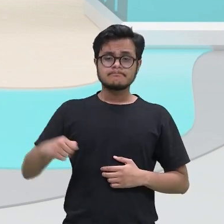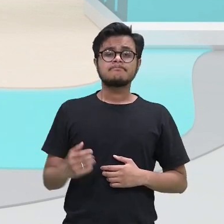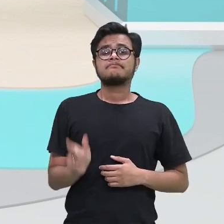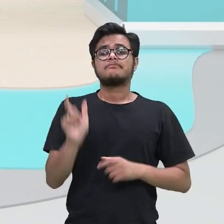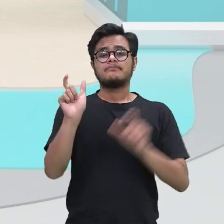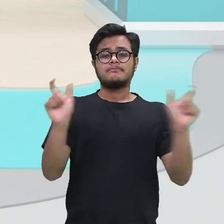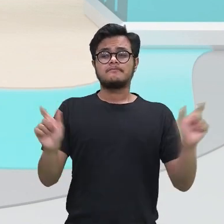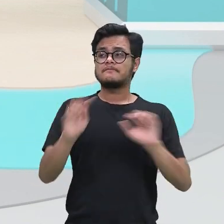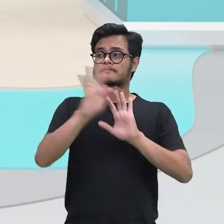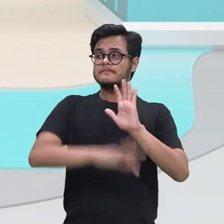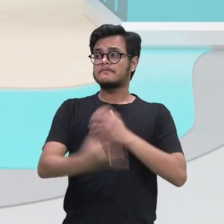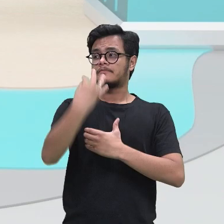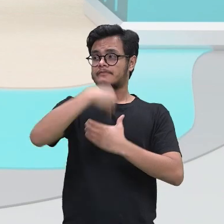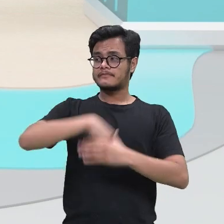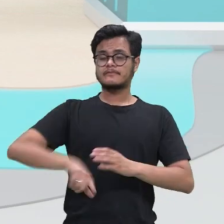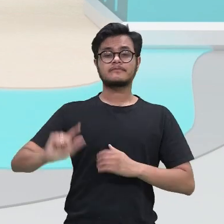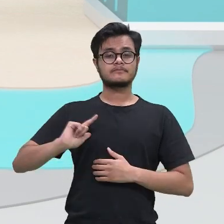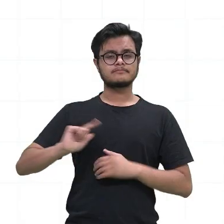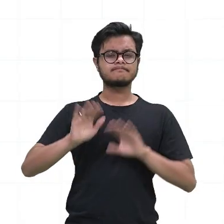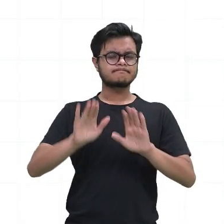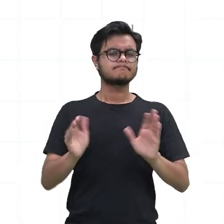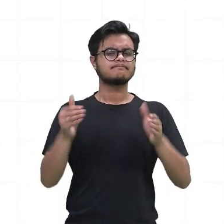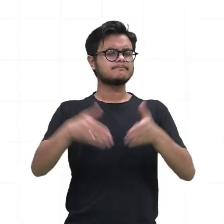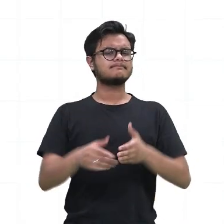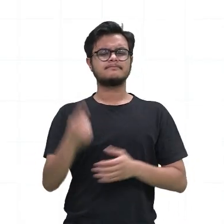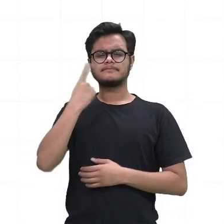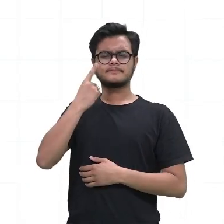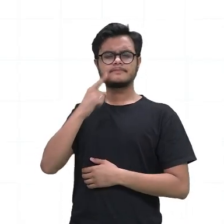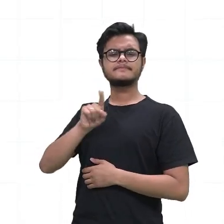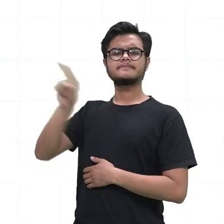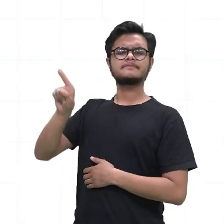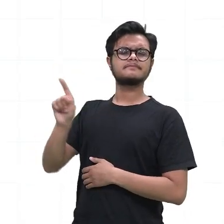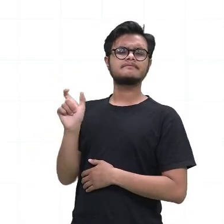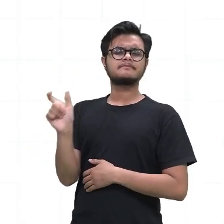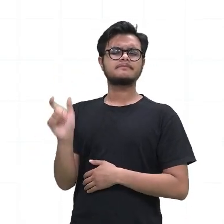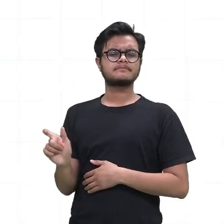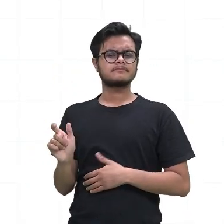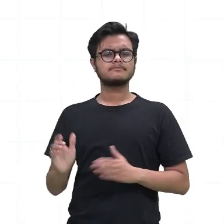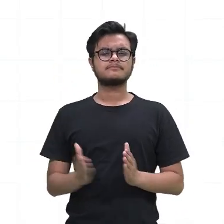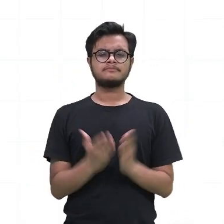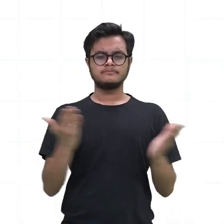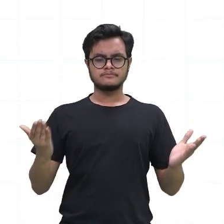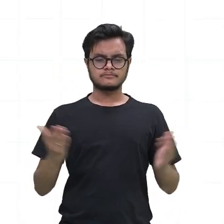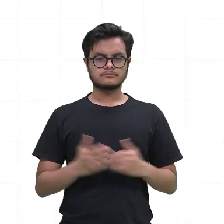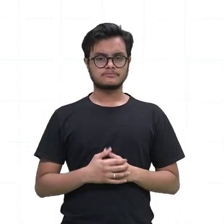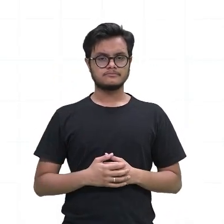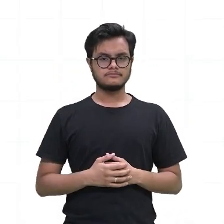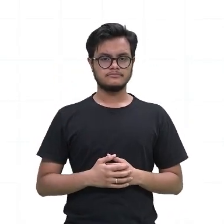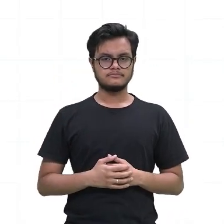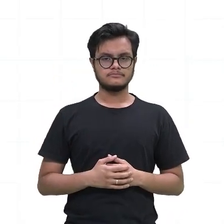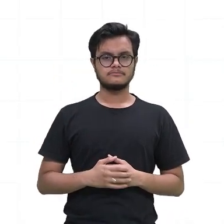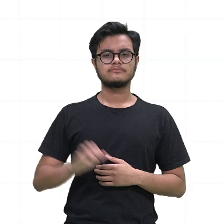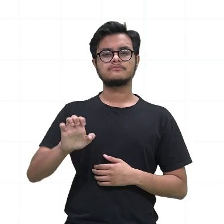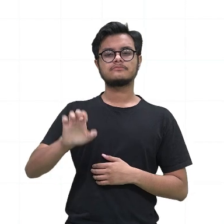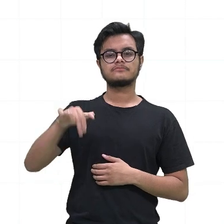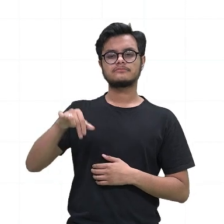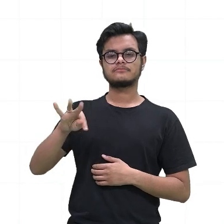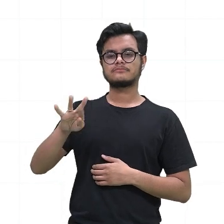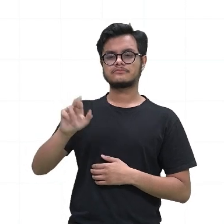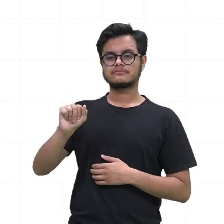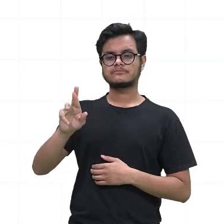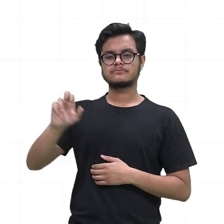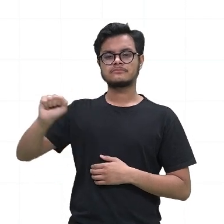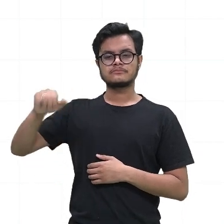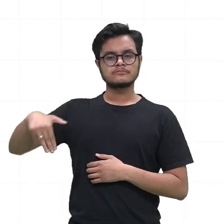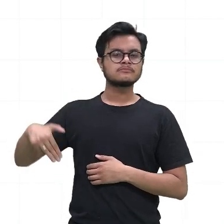estão destacadas, né? Vamos lá, vamos olhar, observar aí as palavras, olha só. Então temos aí entraram, olha